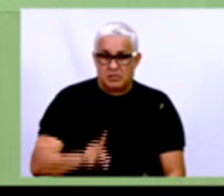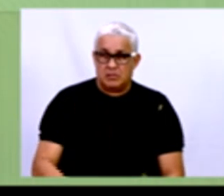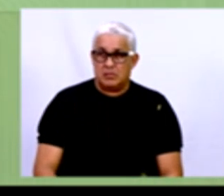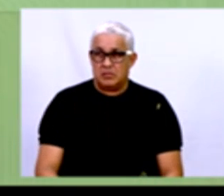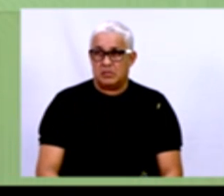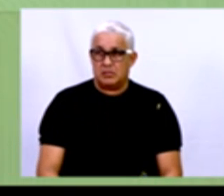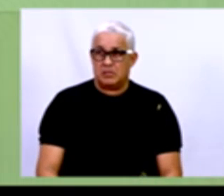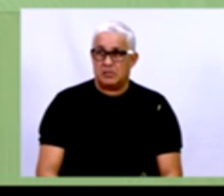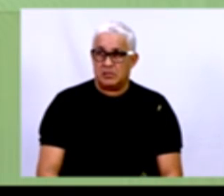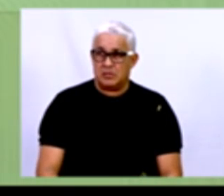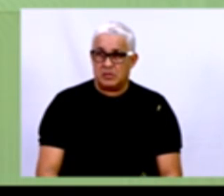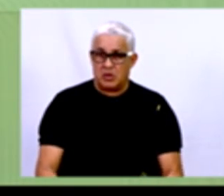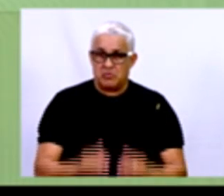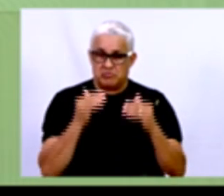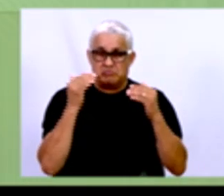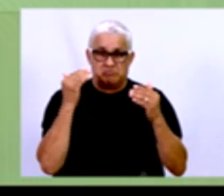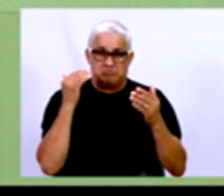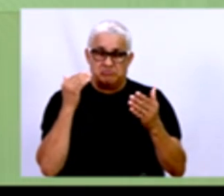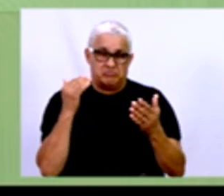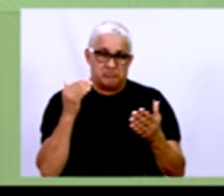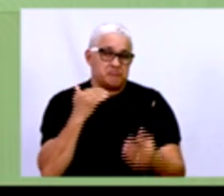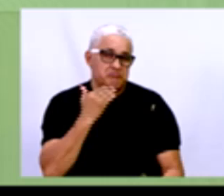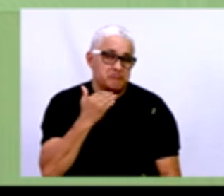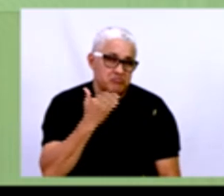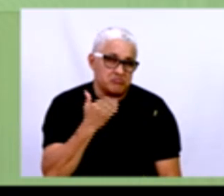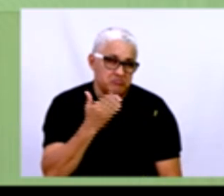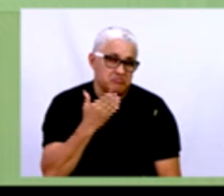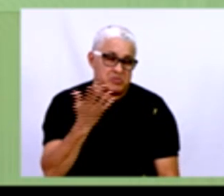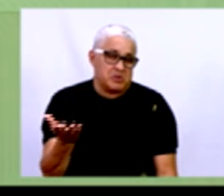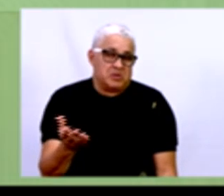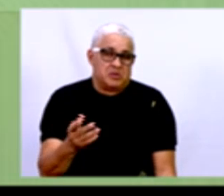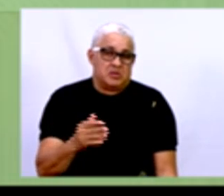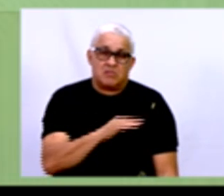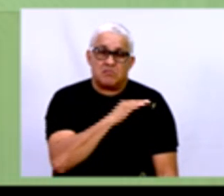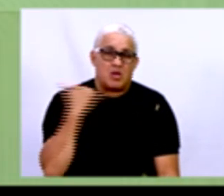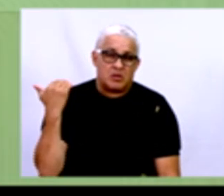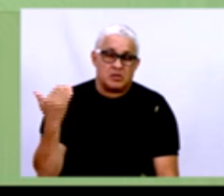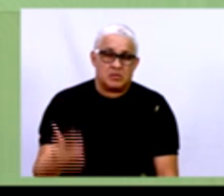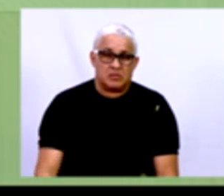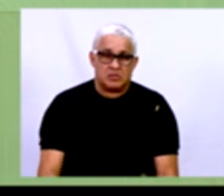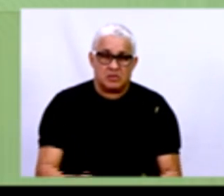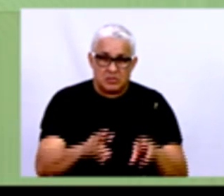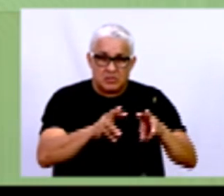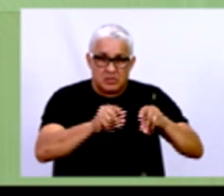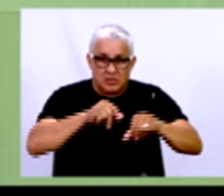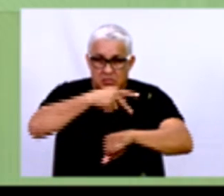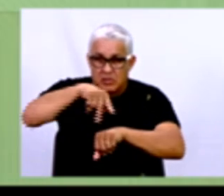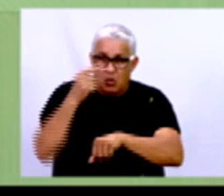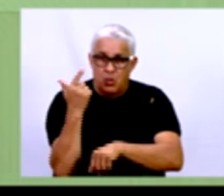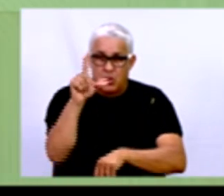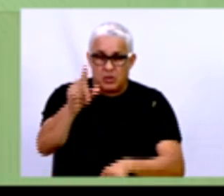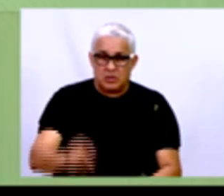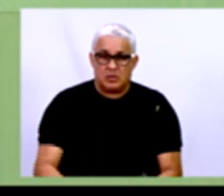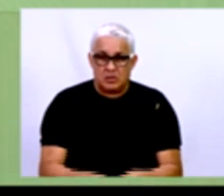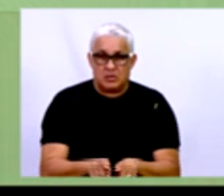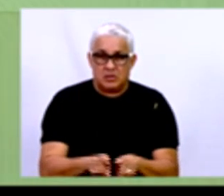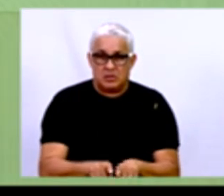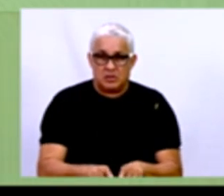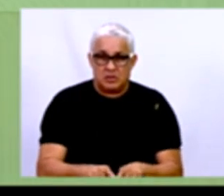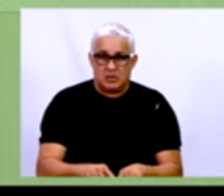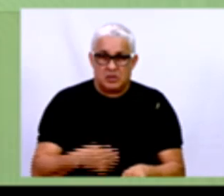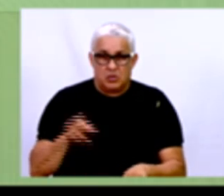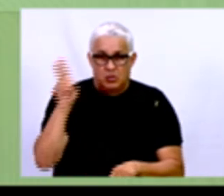com o pato e morreu em terra estrangeira, envergando o